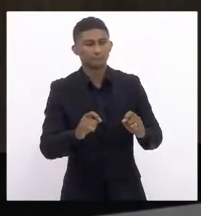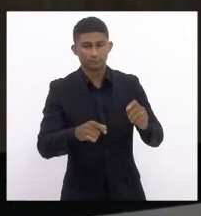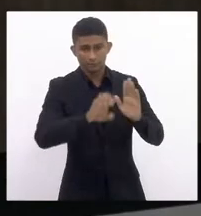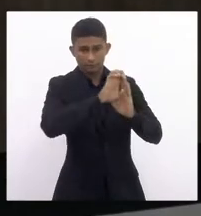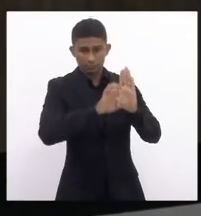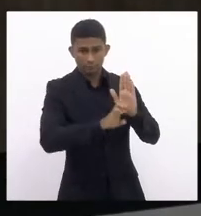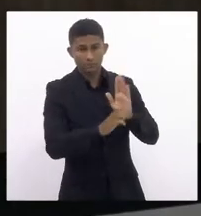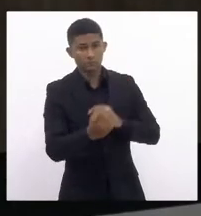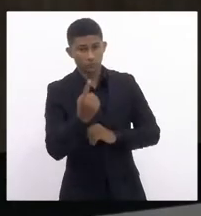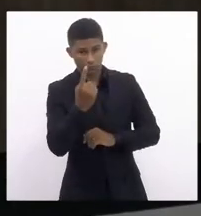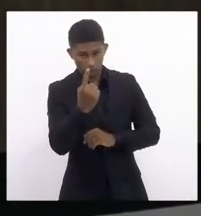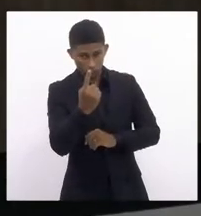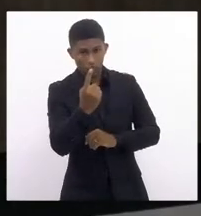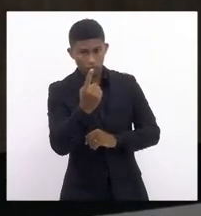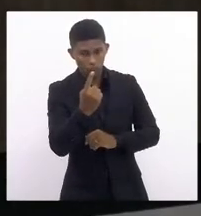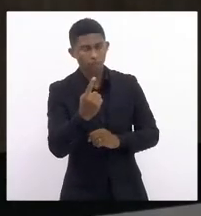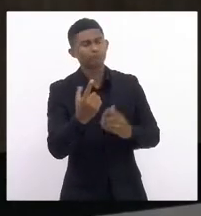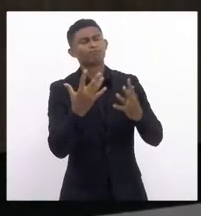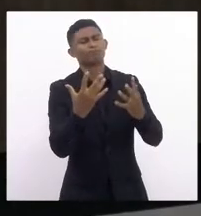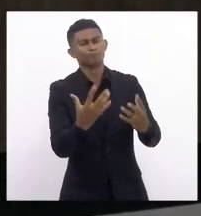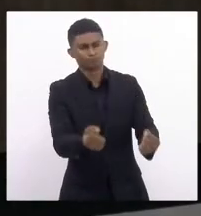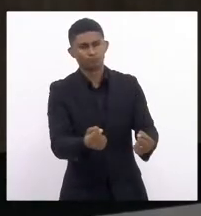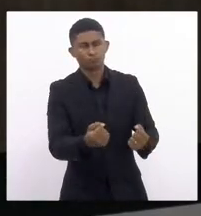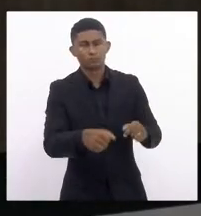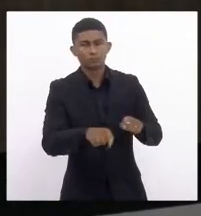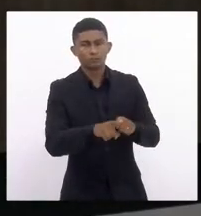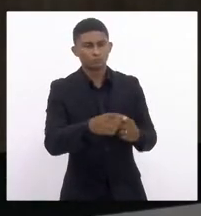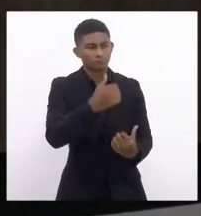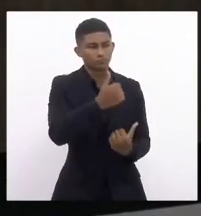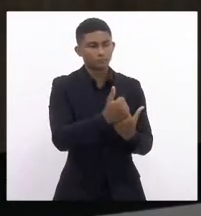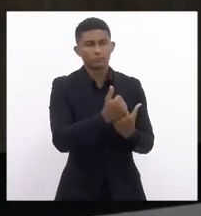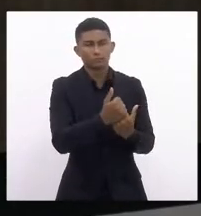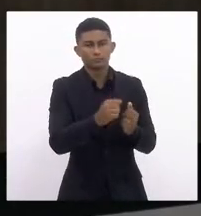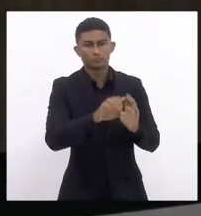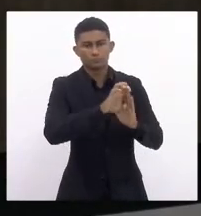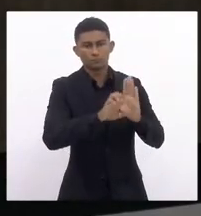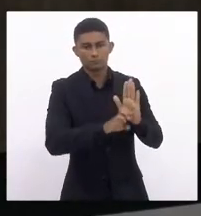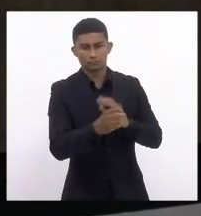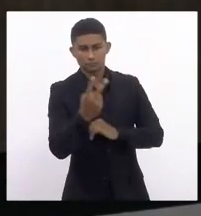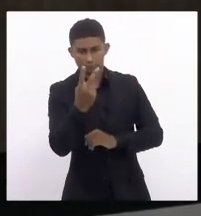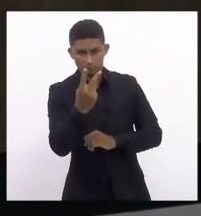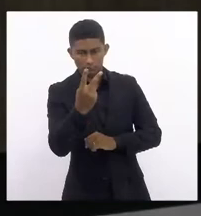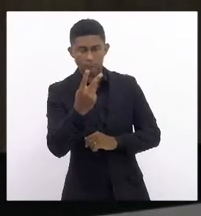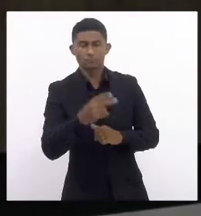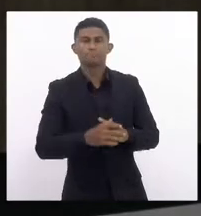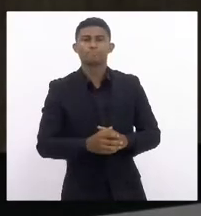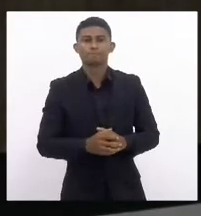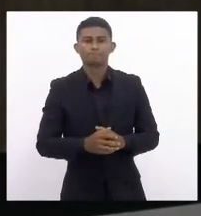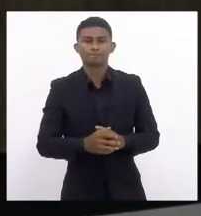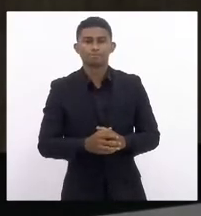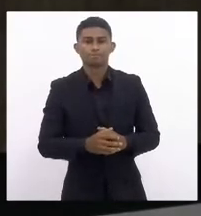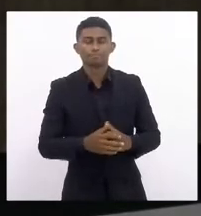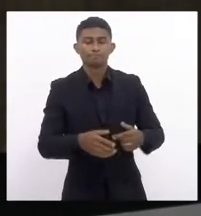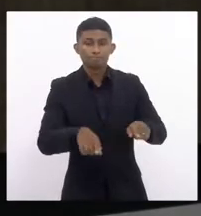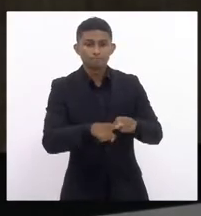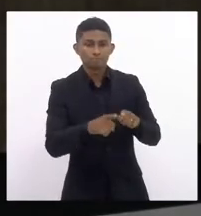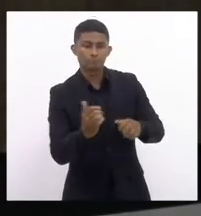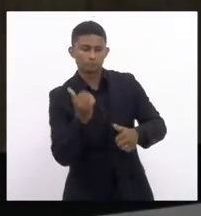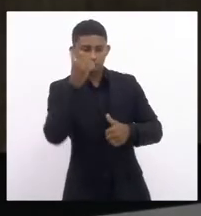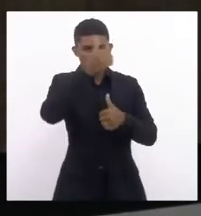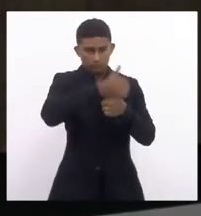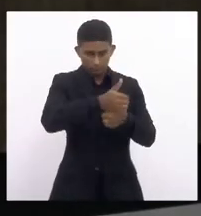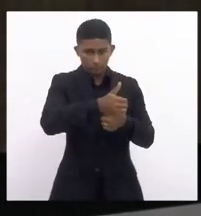1, favorável com subemenda à emenda 2, concluindo por